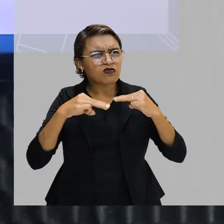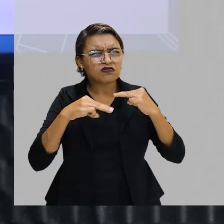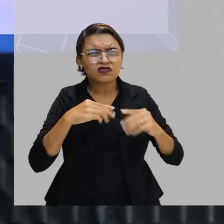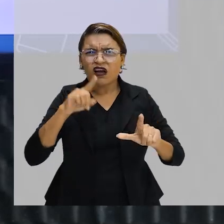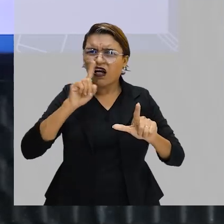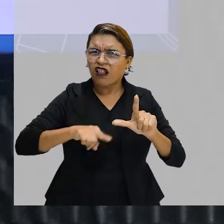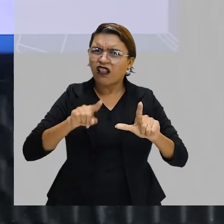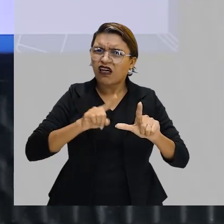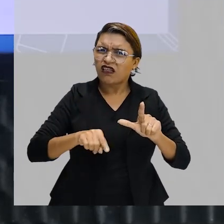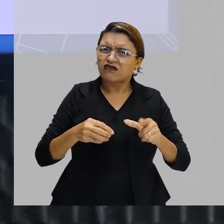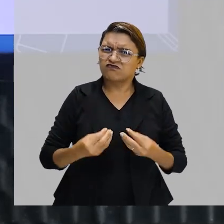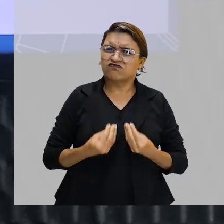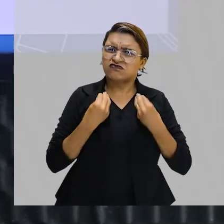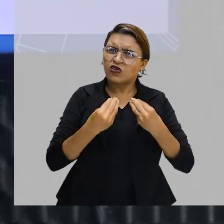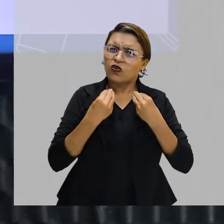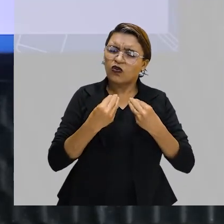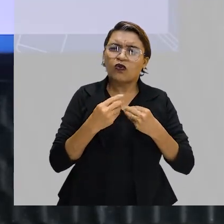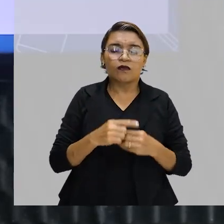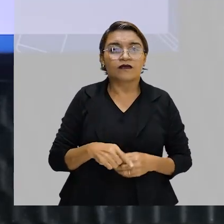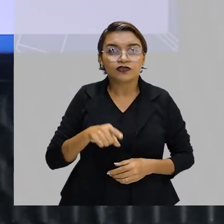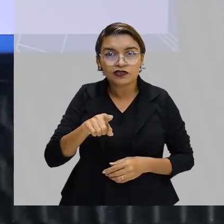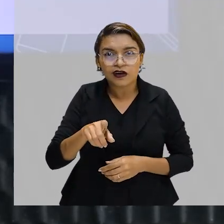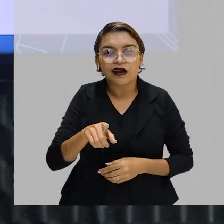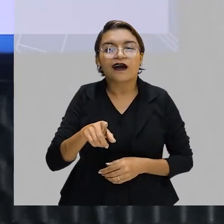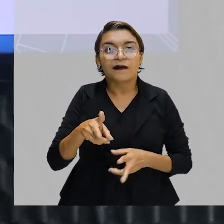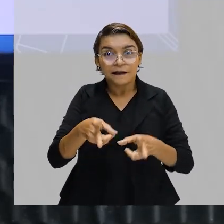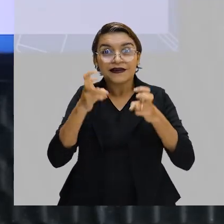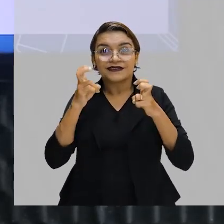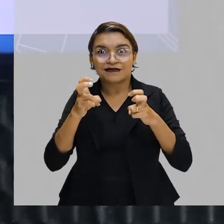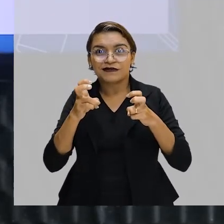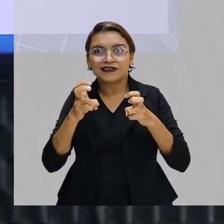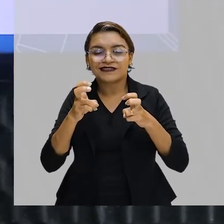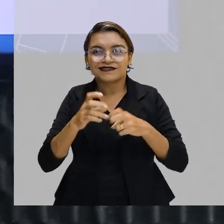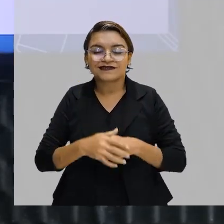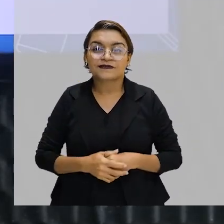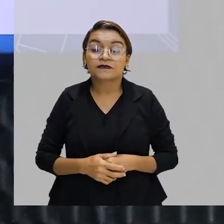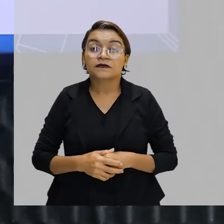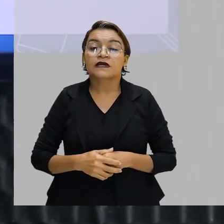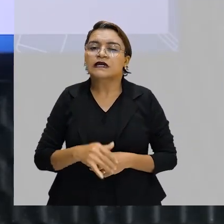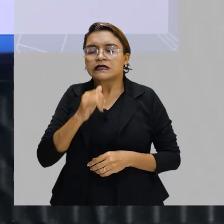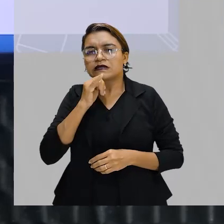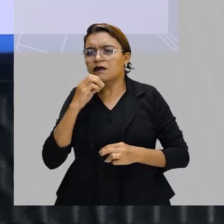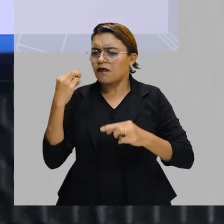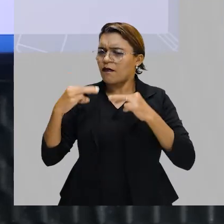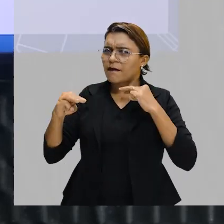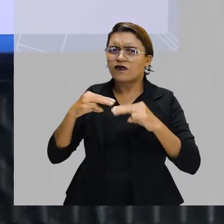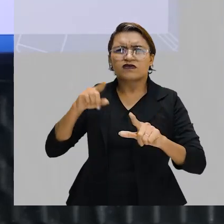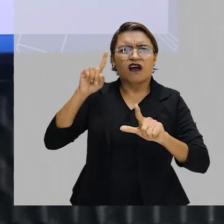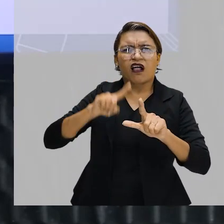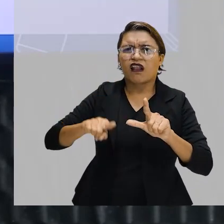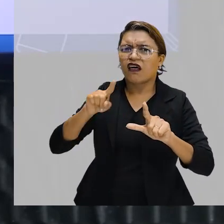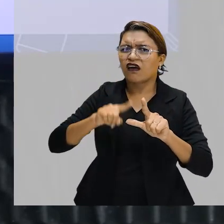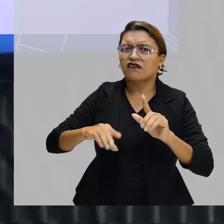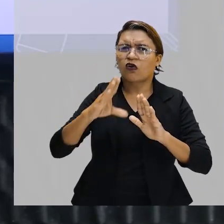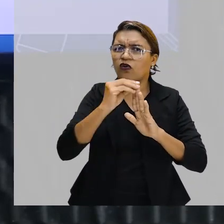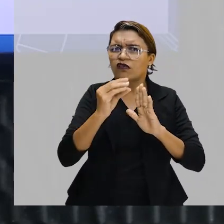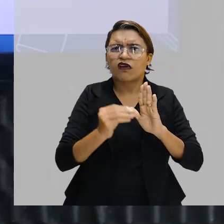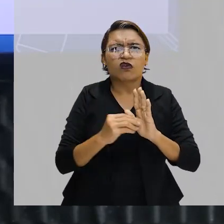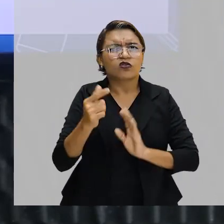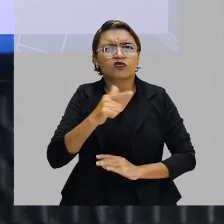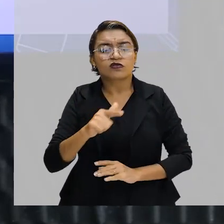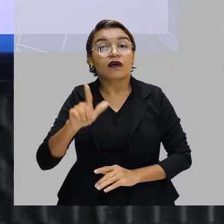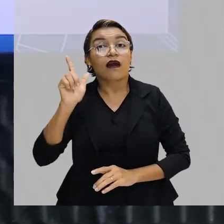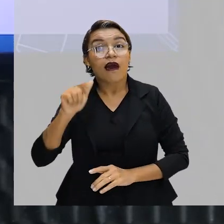Como é que uma pessoa consegue gravar uma música assim? Vocês não já ouviram pessoas dizerem isso? Nossa, essa música não tem nada, não tem conteúdo. Isso aí é um